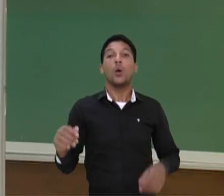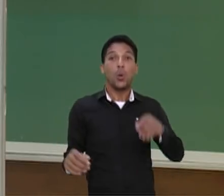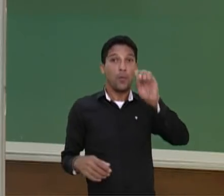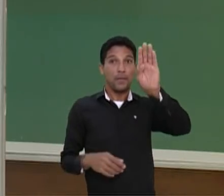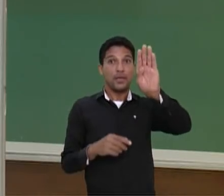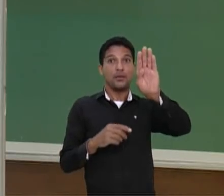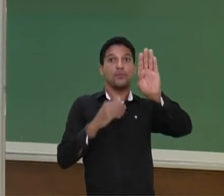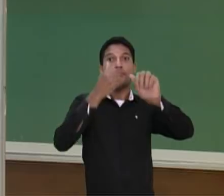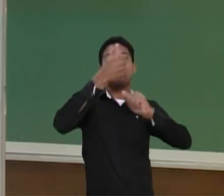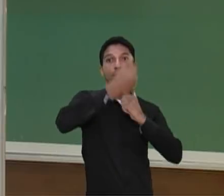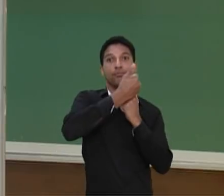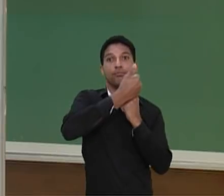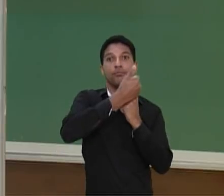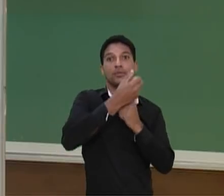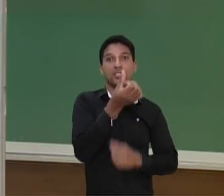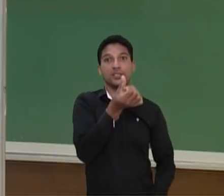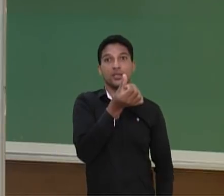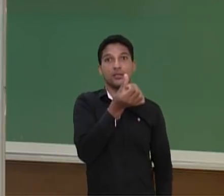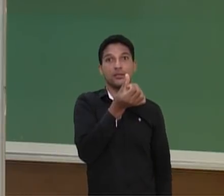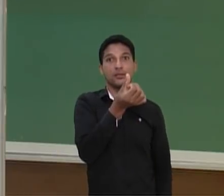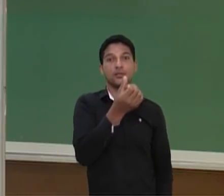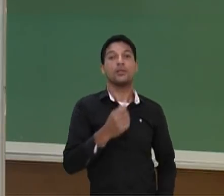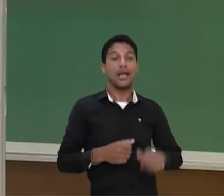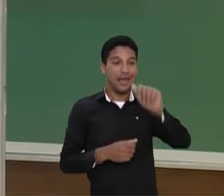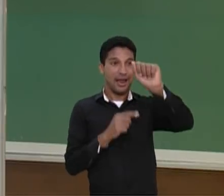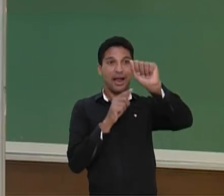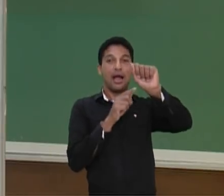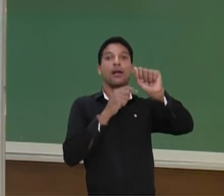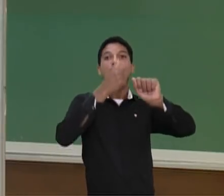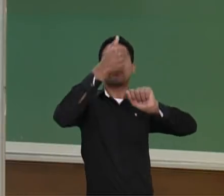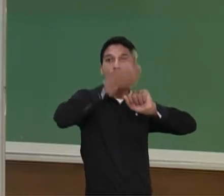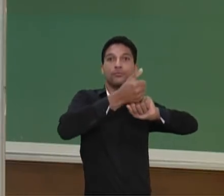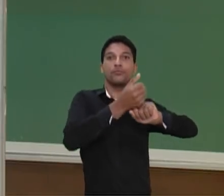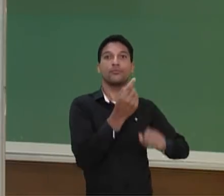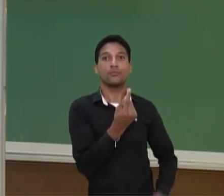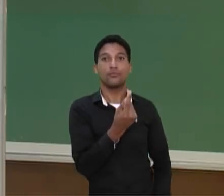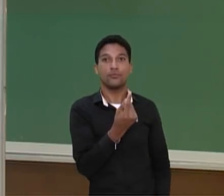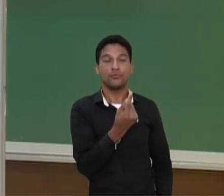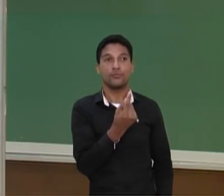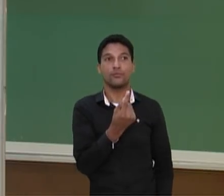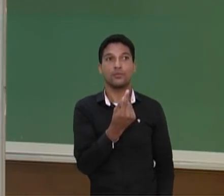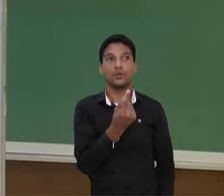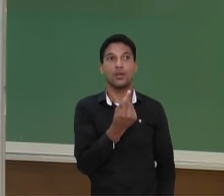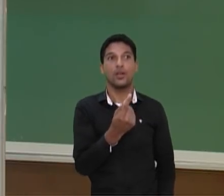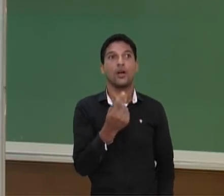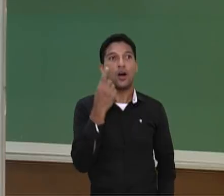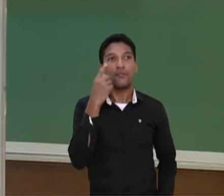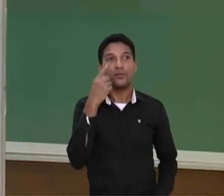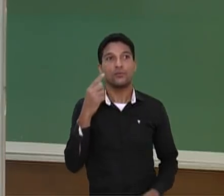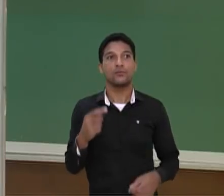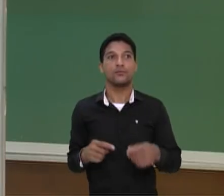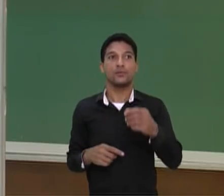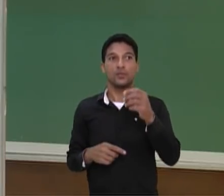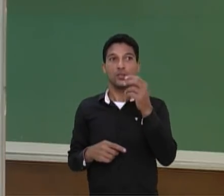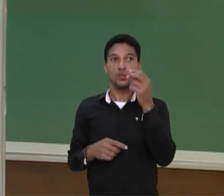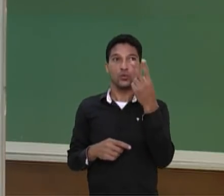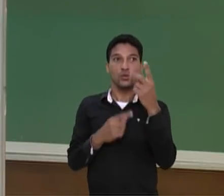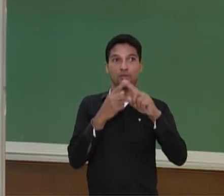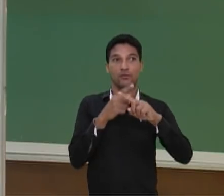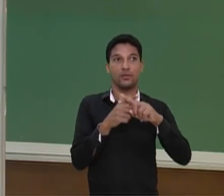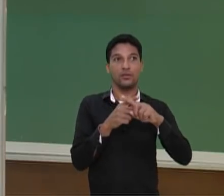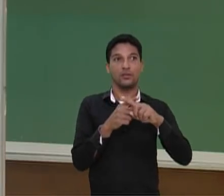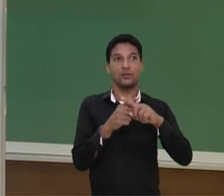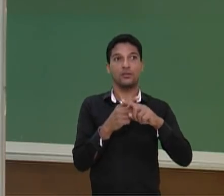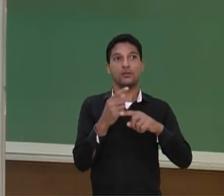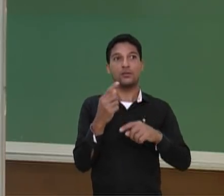seis no a substituir 16 duas vezes um é dois então seis divido por dois eu tenho